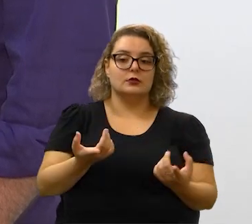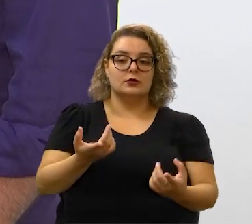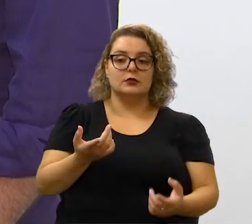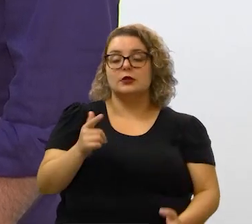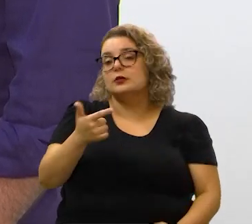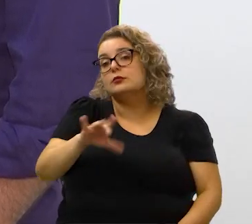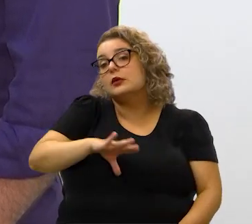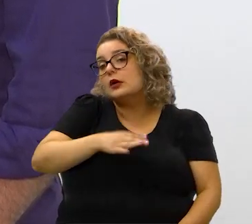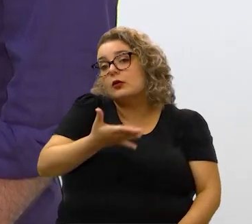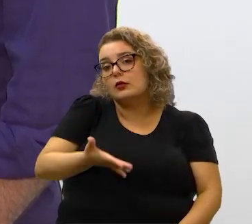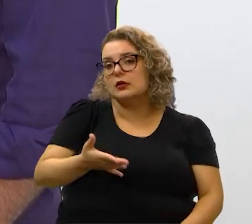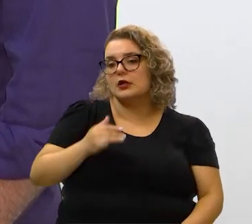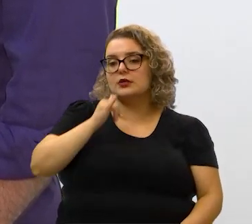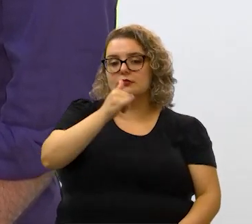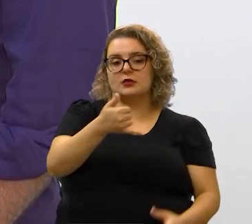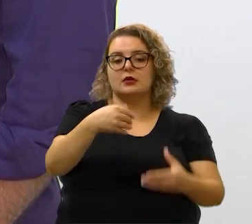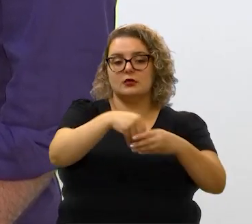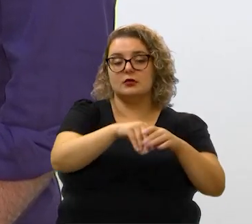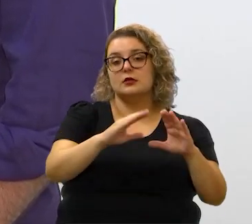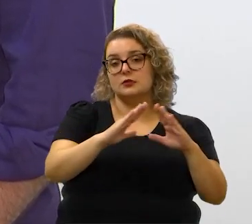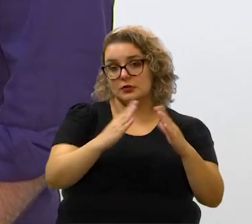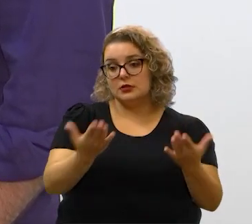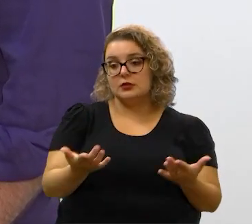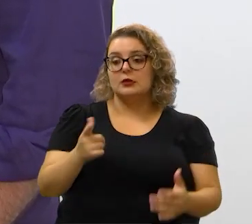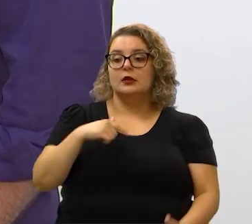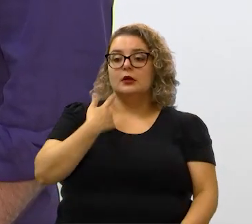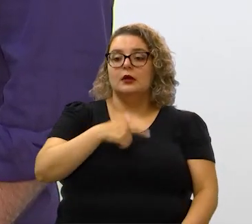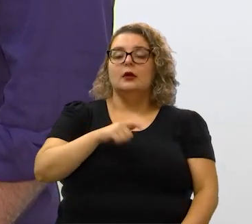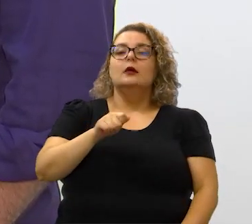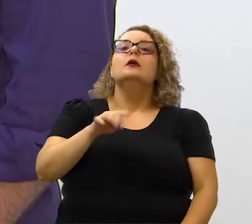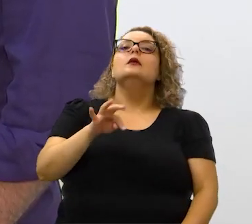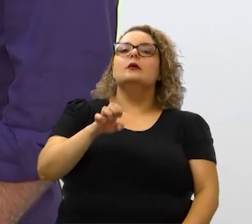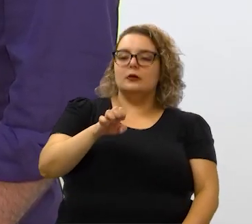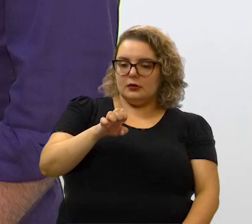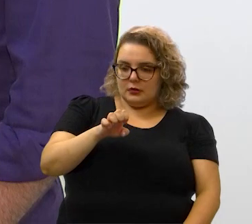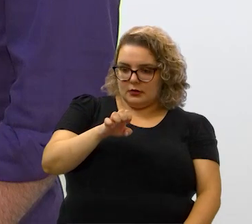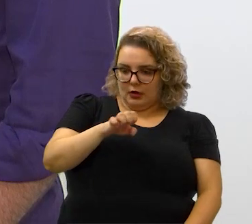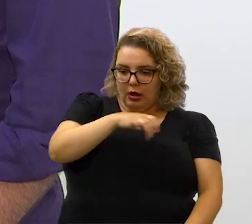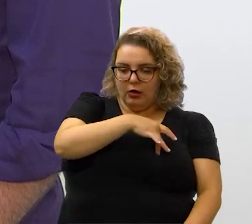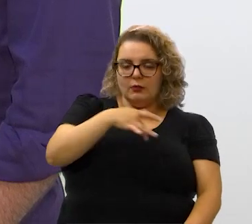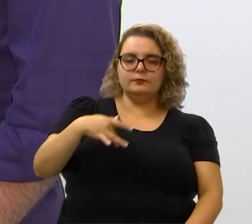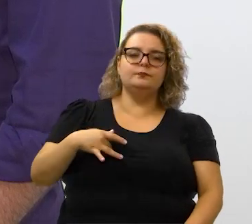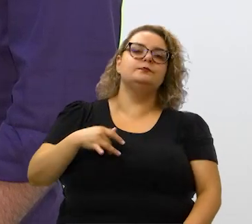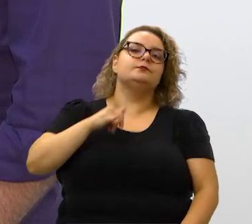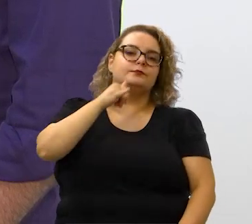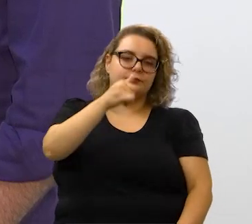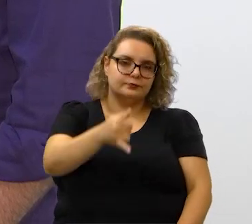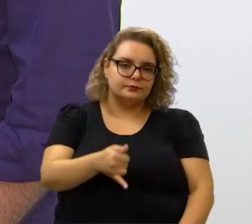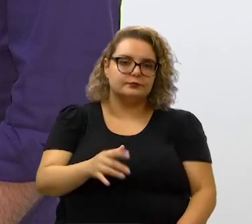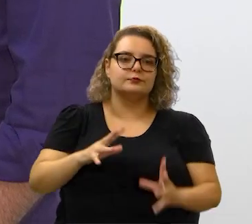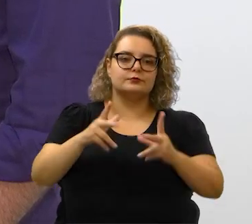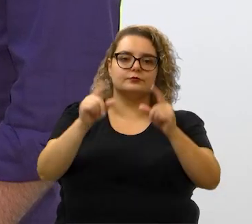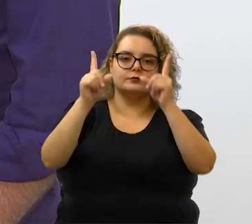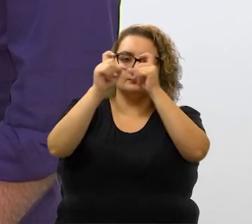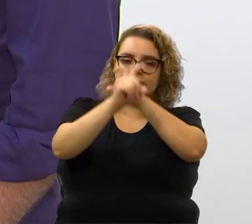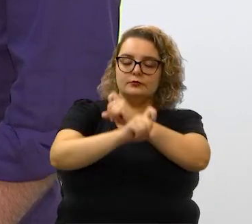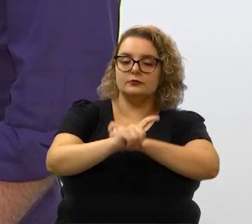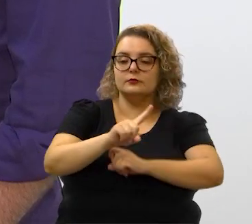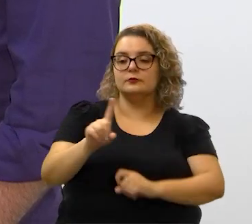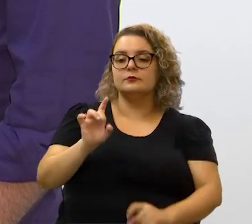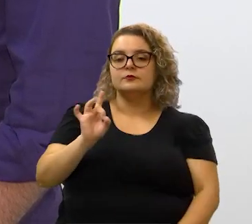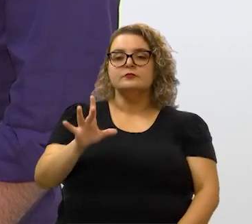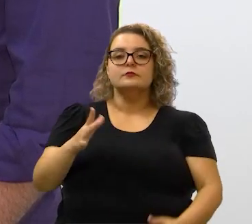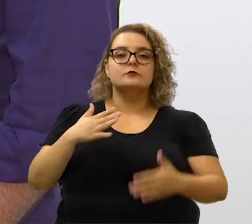coragem de dizer o que está acontecendo dentro do domicílio dele. E para nós, os agentes de saúde, eles conseguem relatar suas dificuldades, não